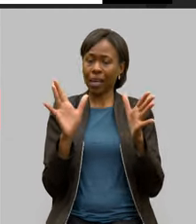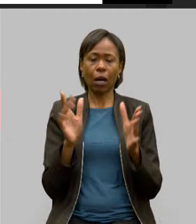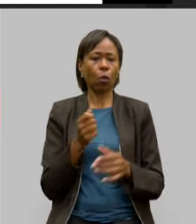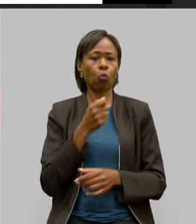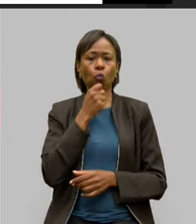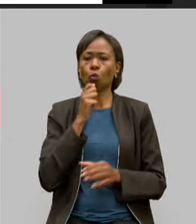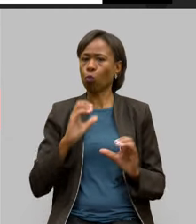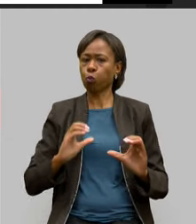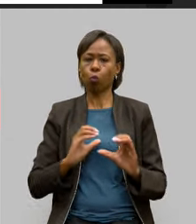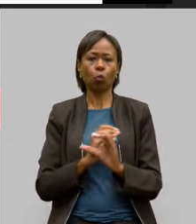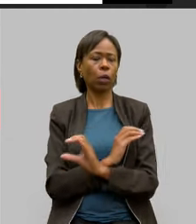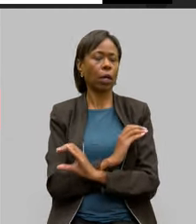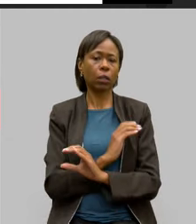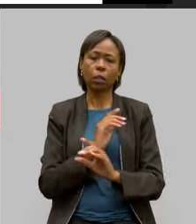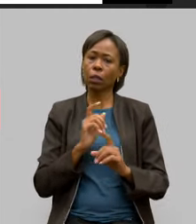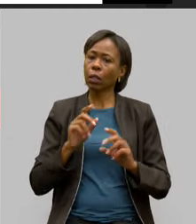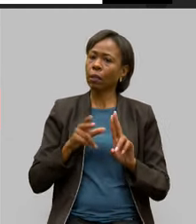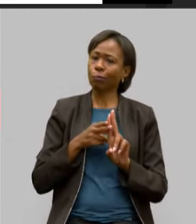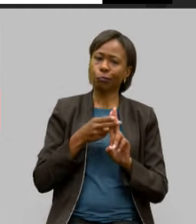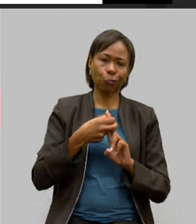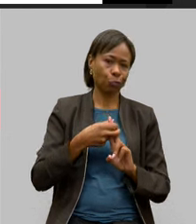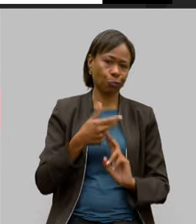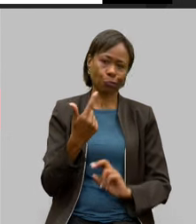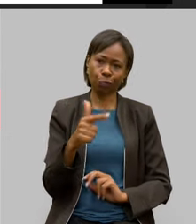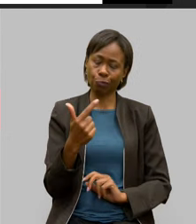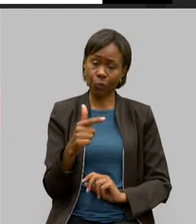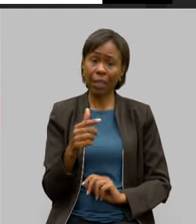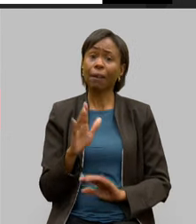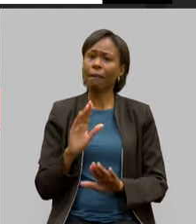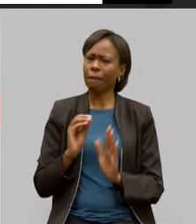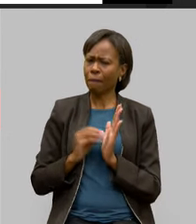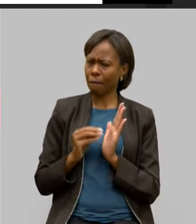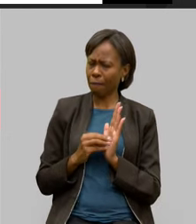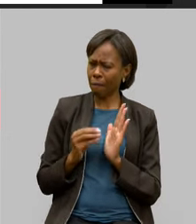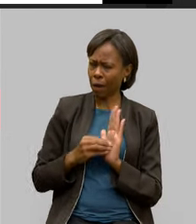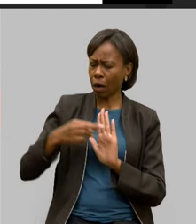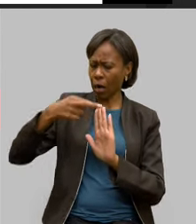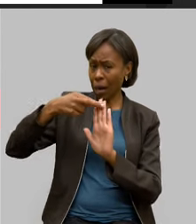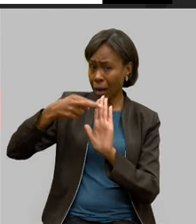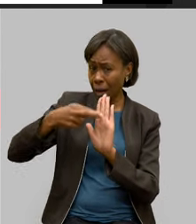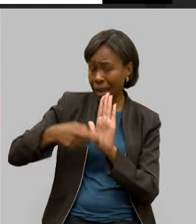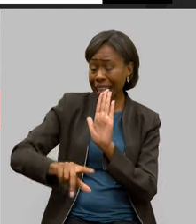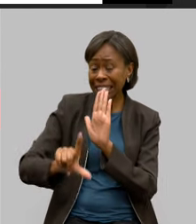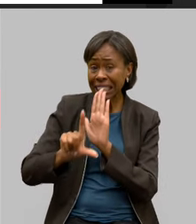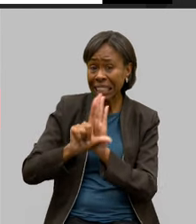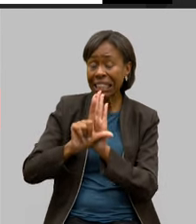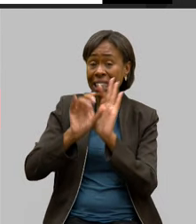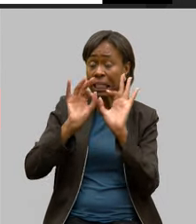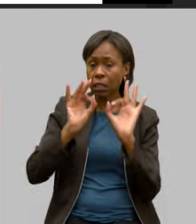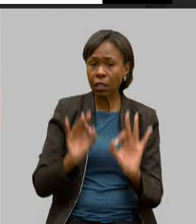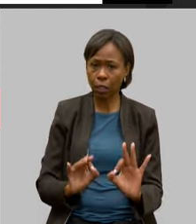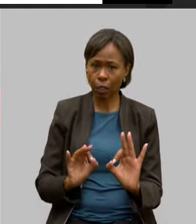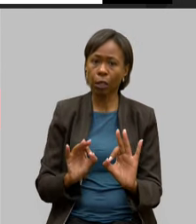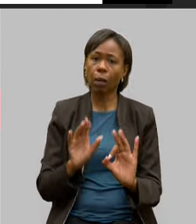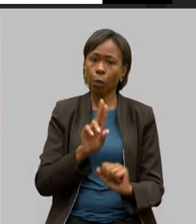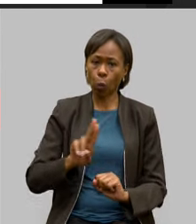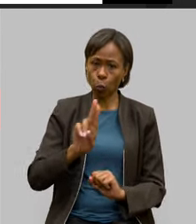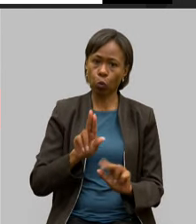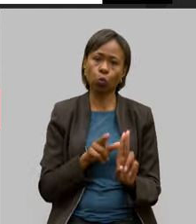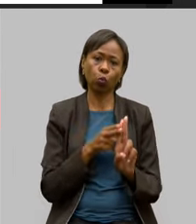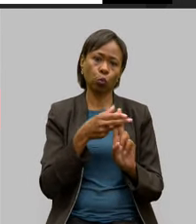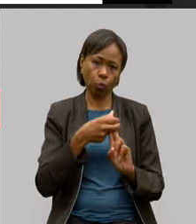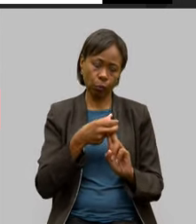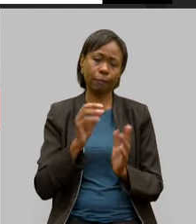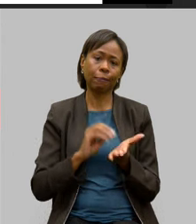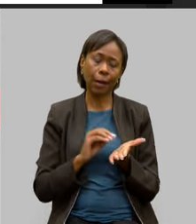Único de Saúde falta aí uma regulamentação específica para fornecimento de produtos à base de cannabis pelo SUS a ausência de